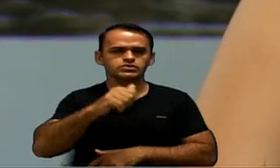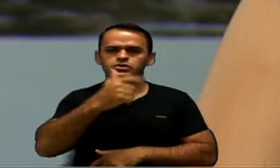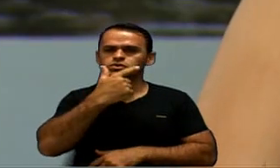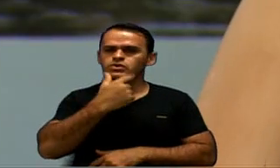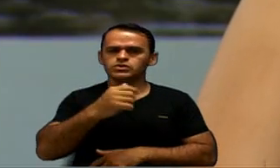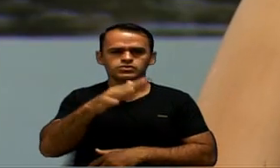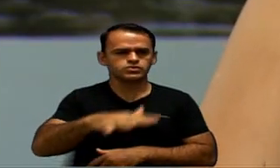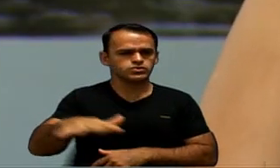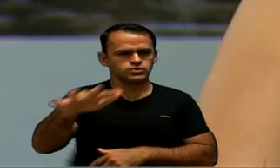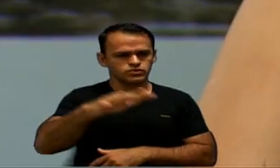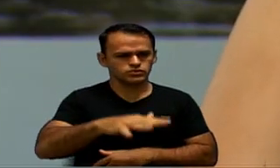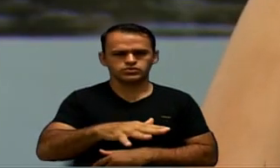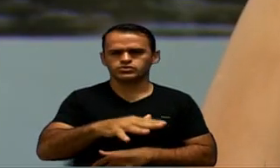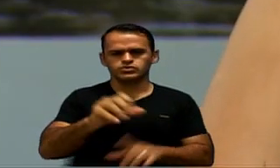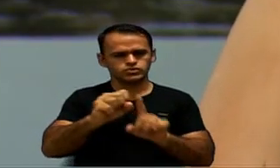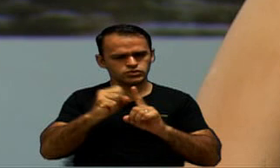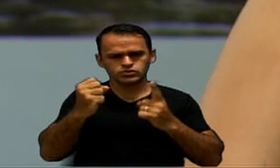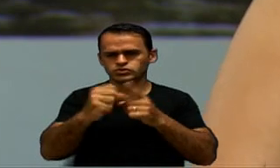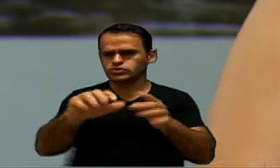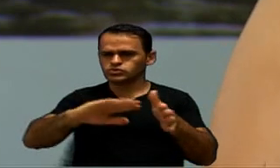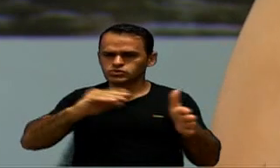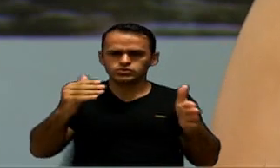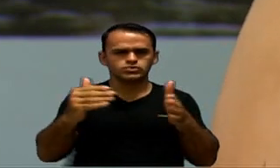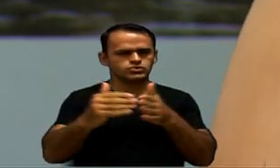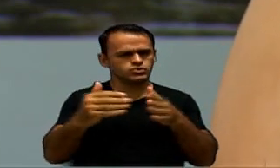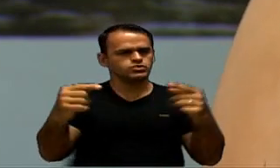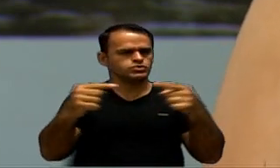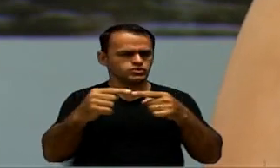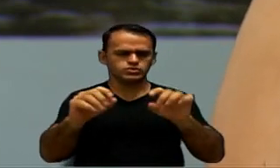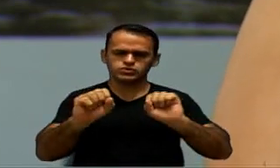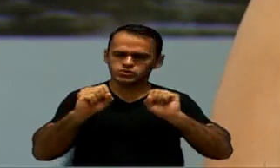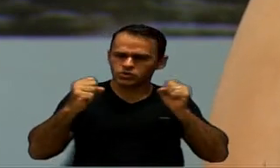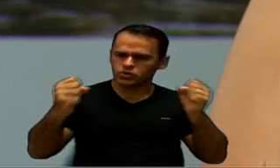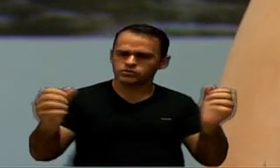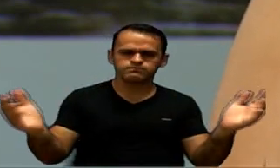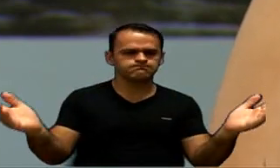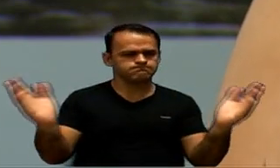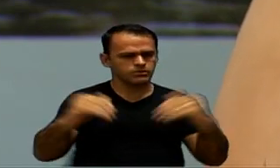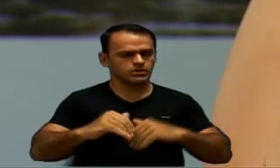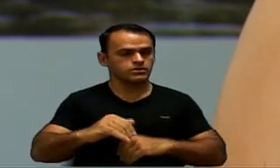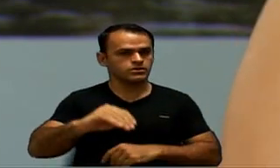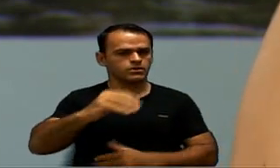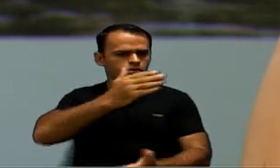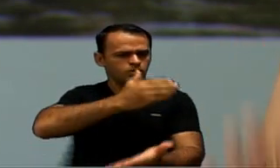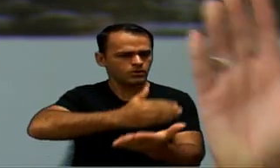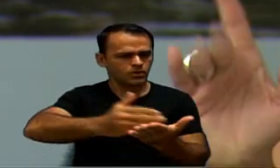homens, porque essa luta é de toda a sociedade, estejam conosco a partir das